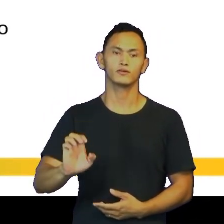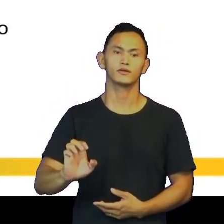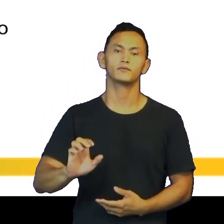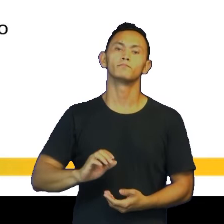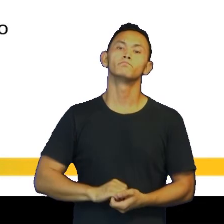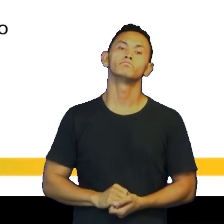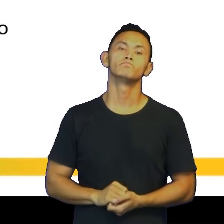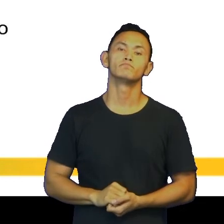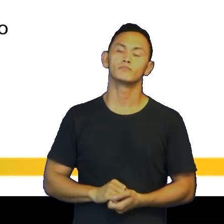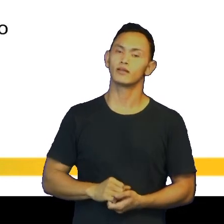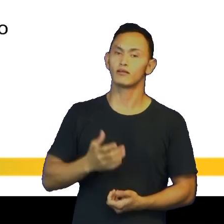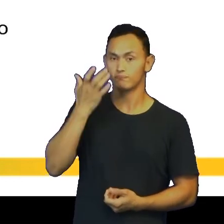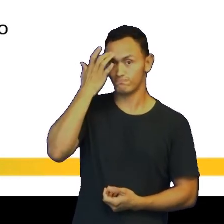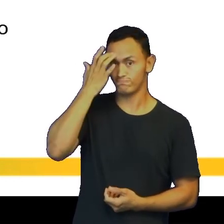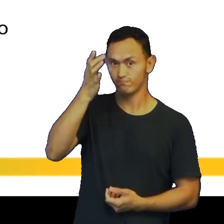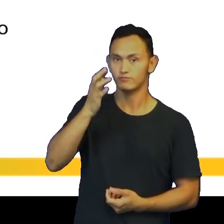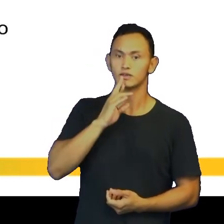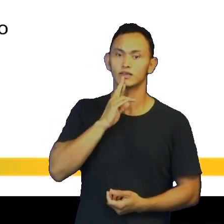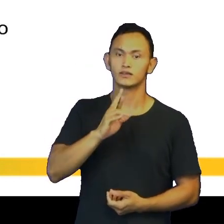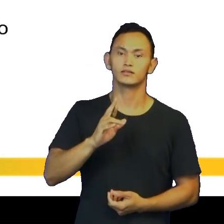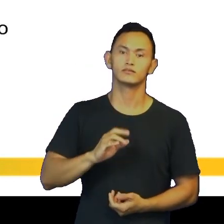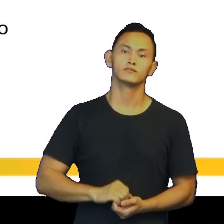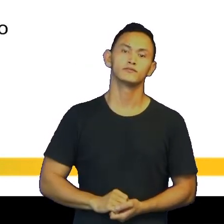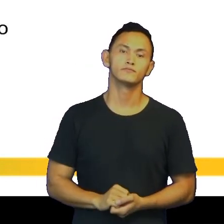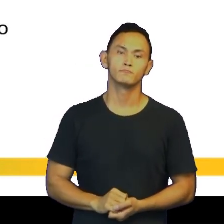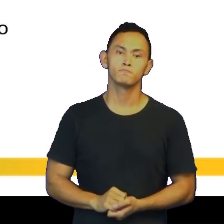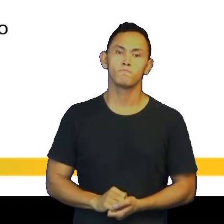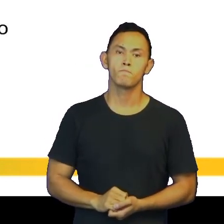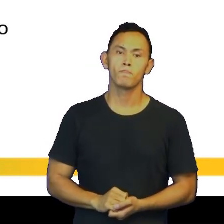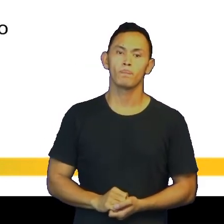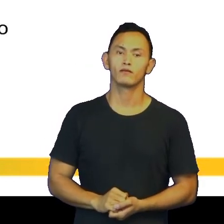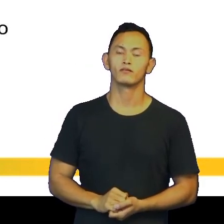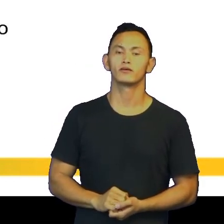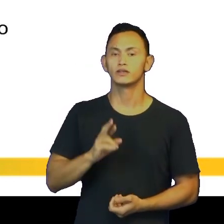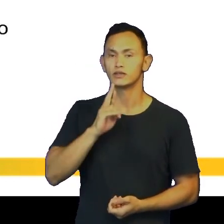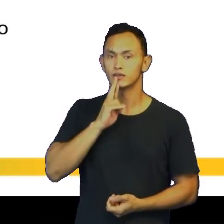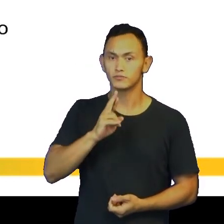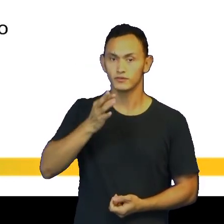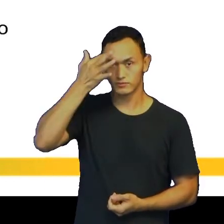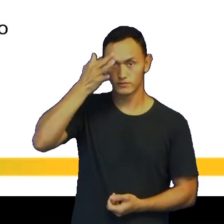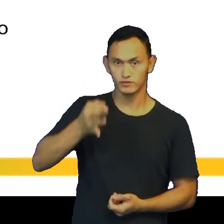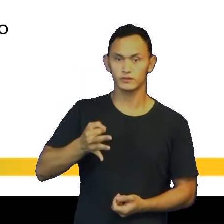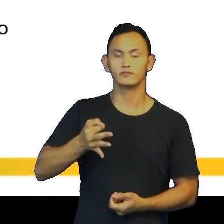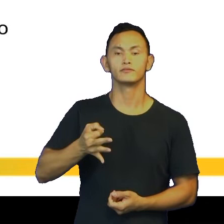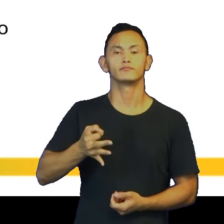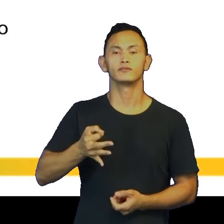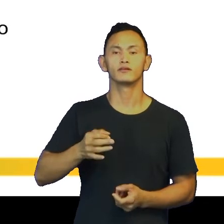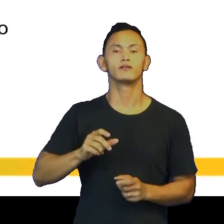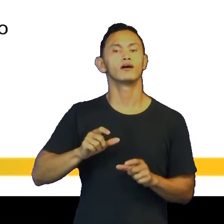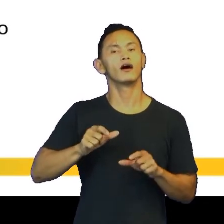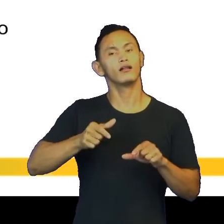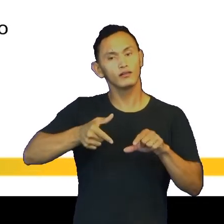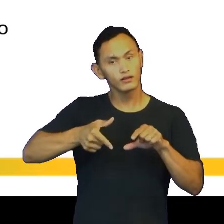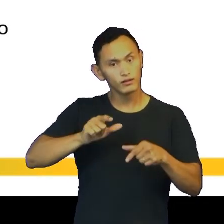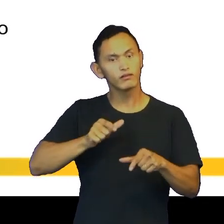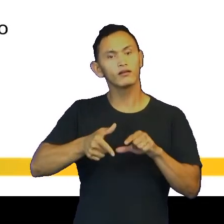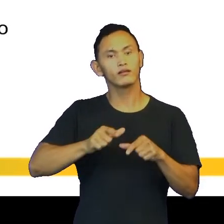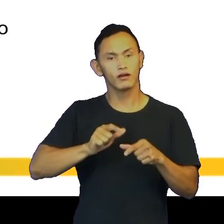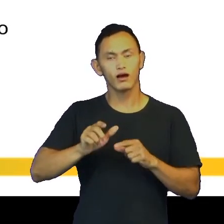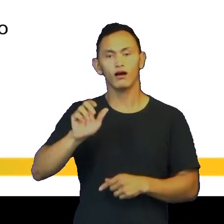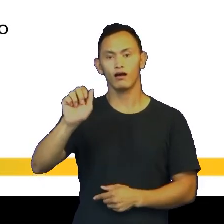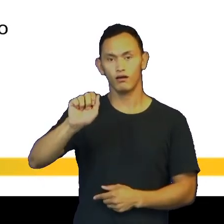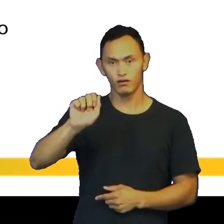resposta tá bem fácil né gente vamos lá a resposta correta é a letra A